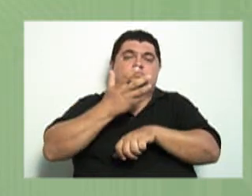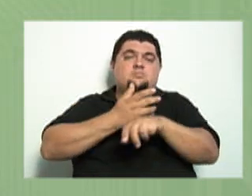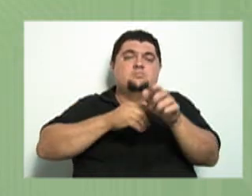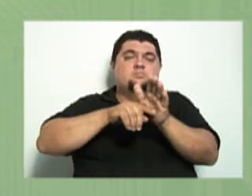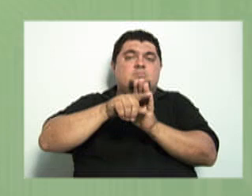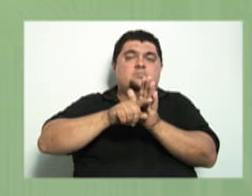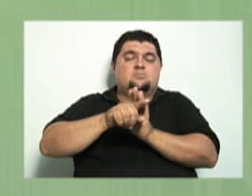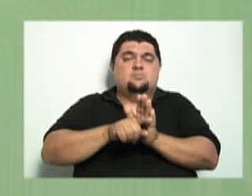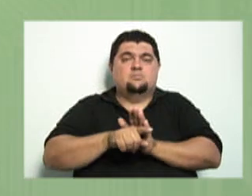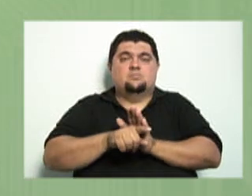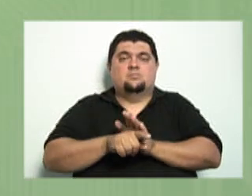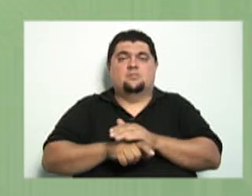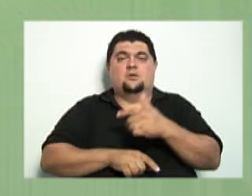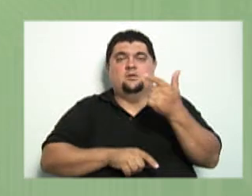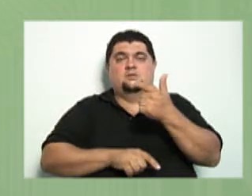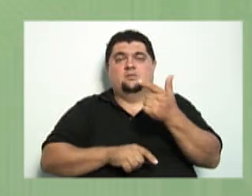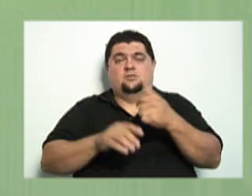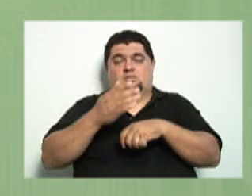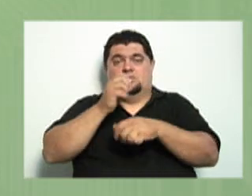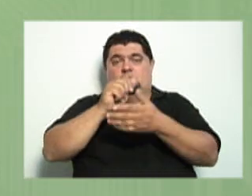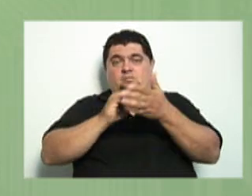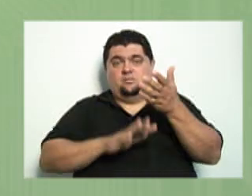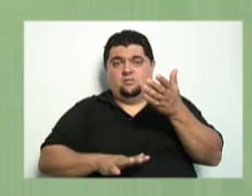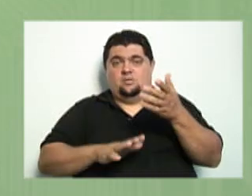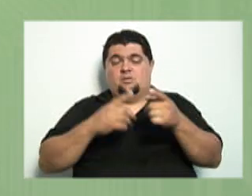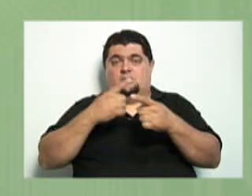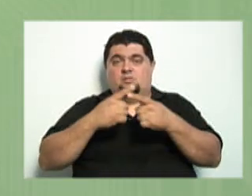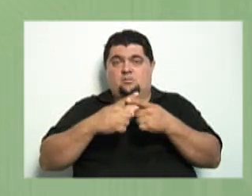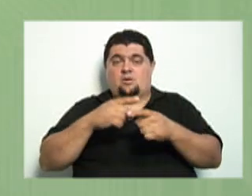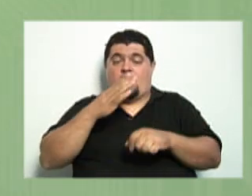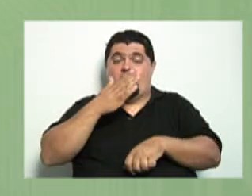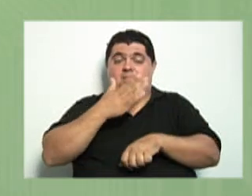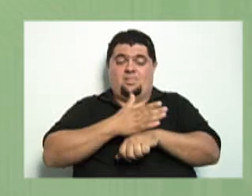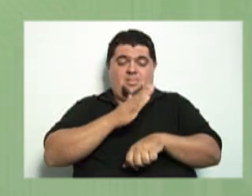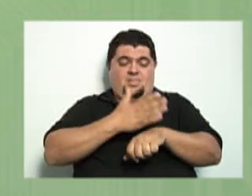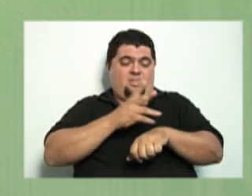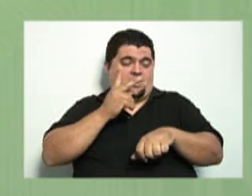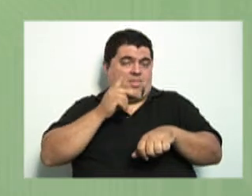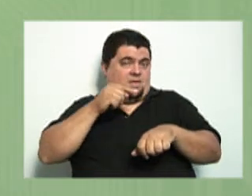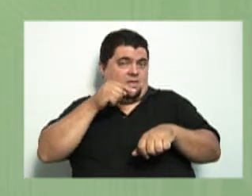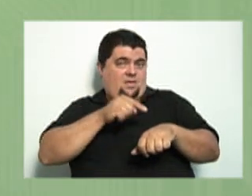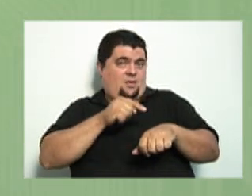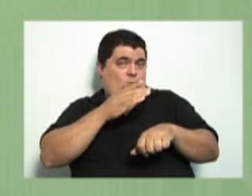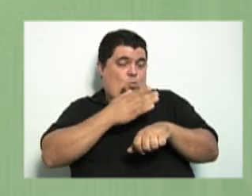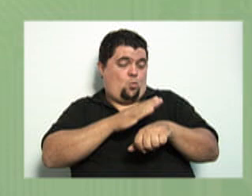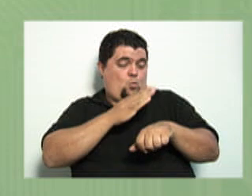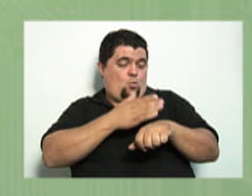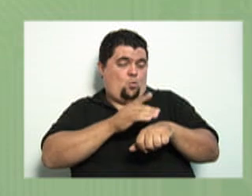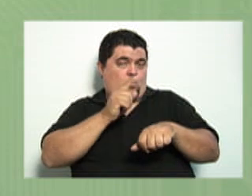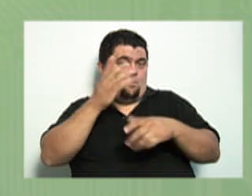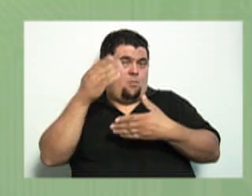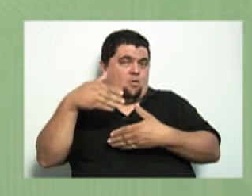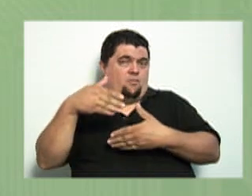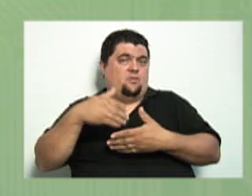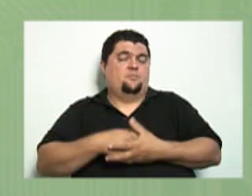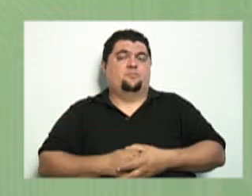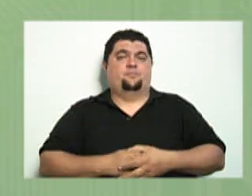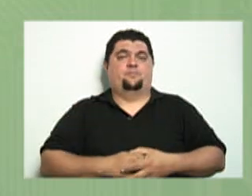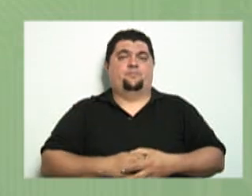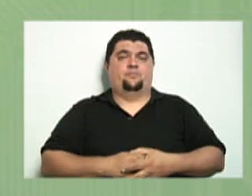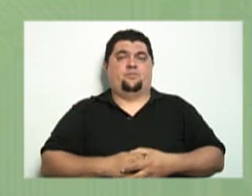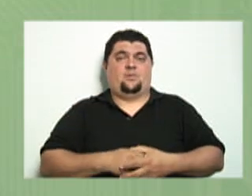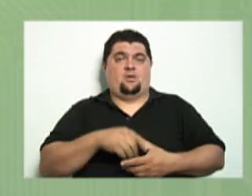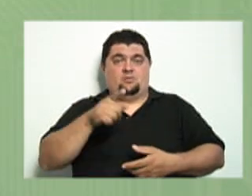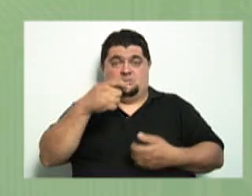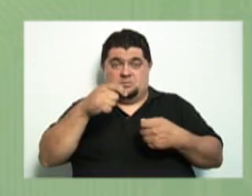Eu entendo que essa segunda atividade é muito importante para funcionar como um treino de como vai ser a nossa prova. Para a sua